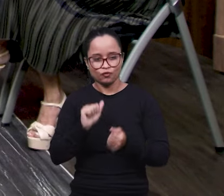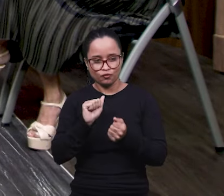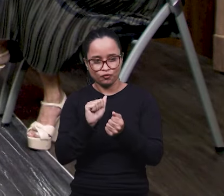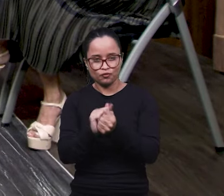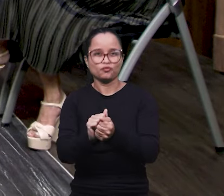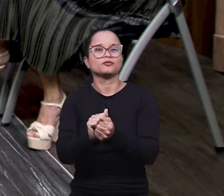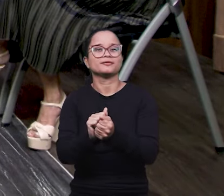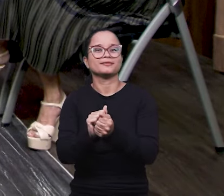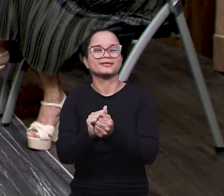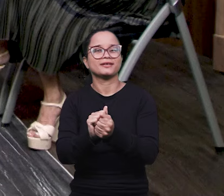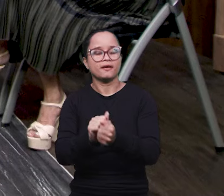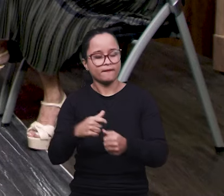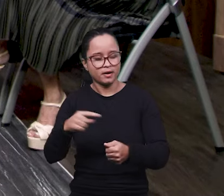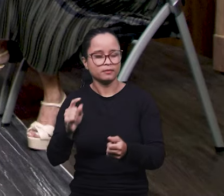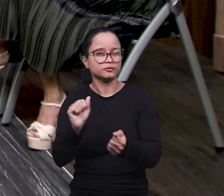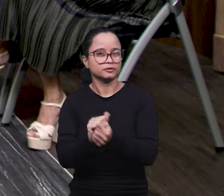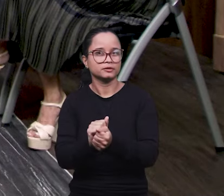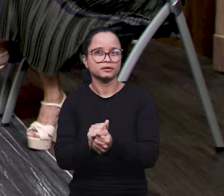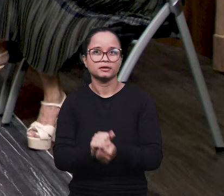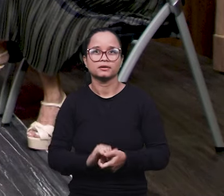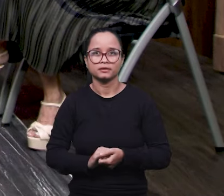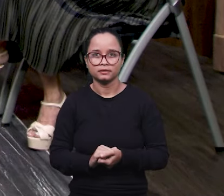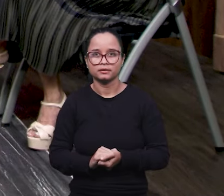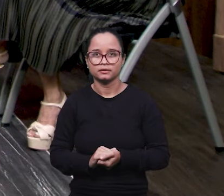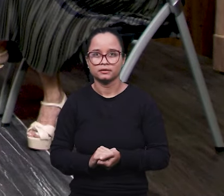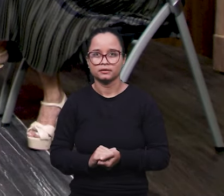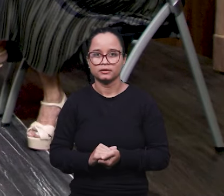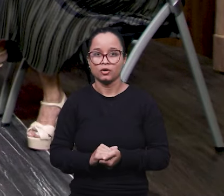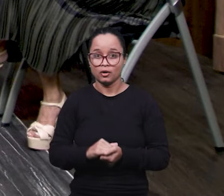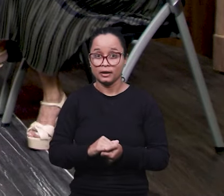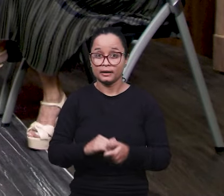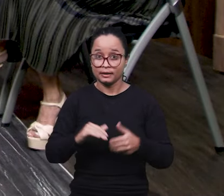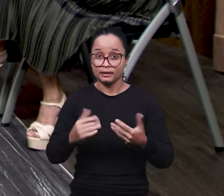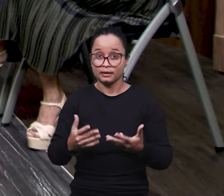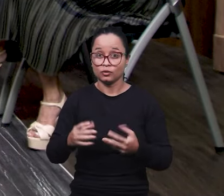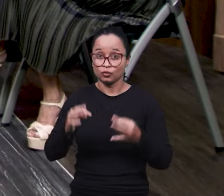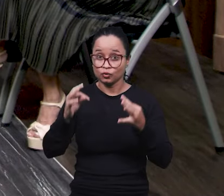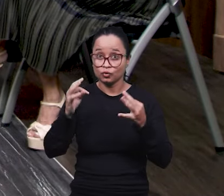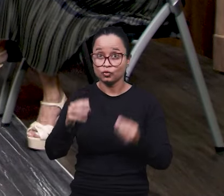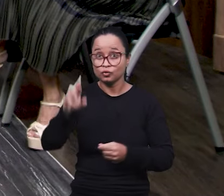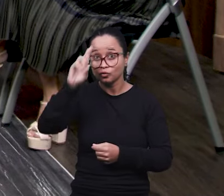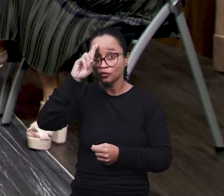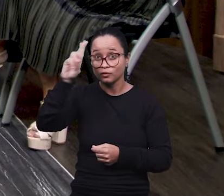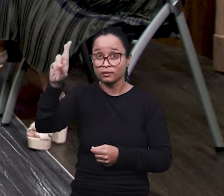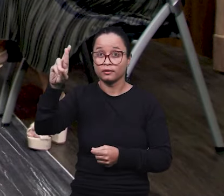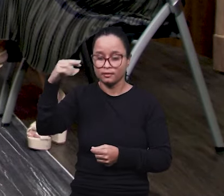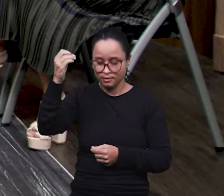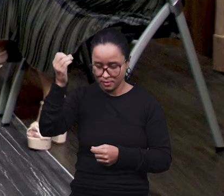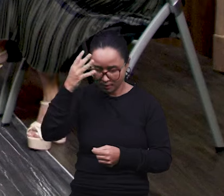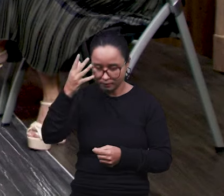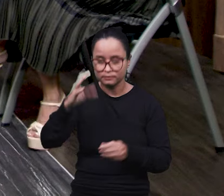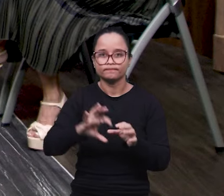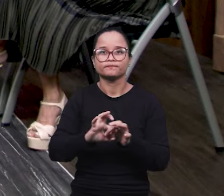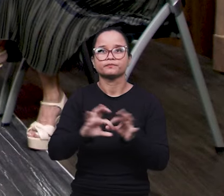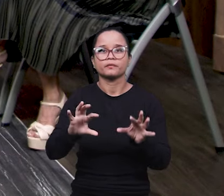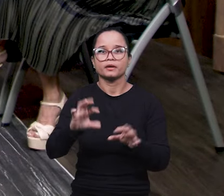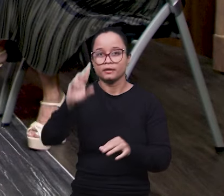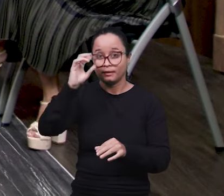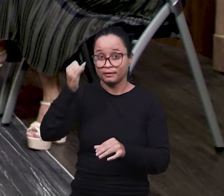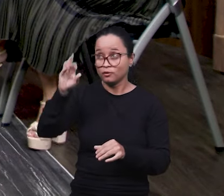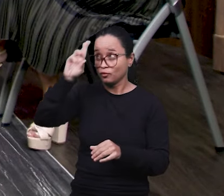nova jornada é claro com o endosso principal do senhor não é mesmo cer se fosse assim se for não